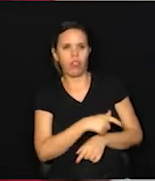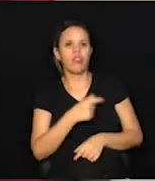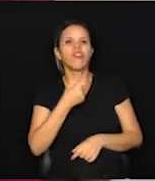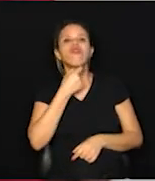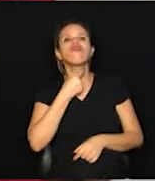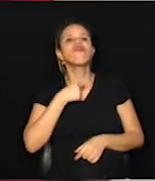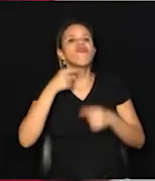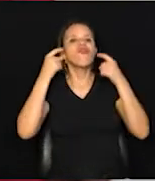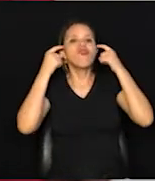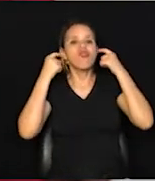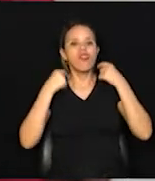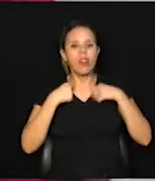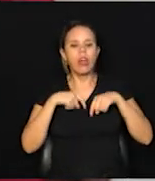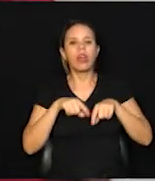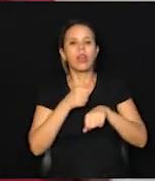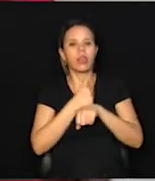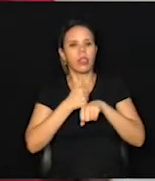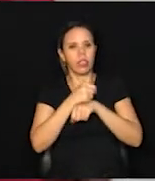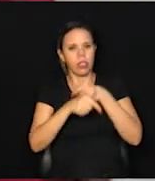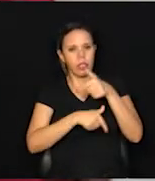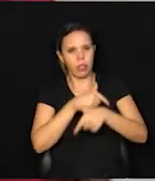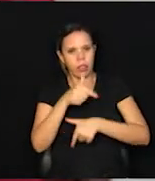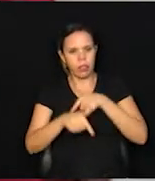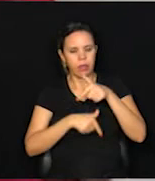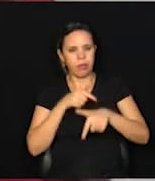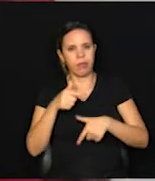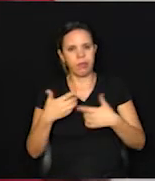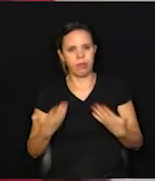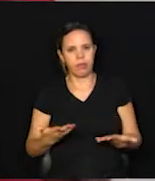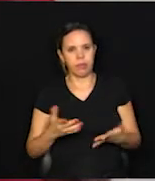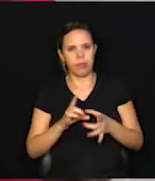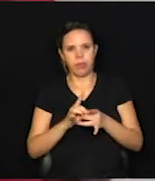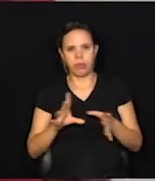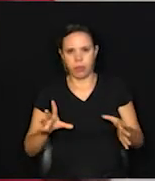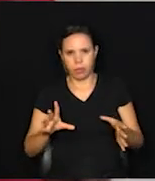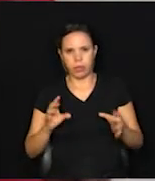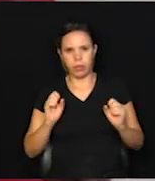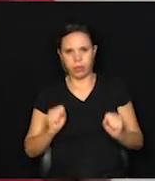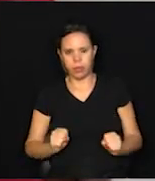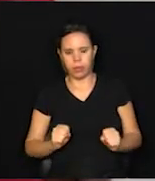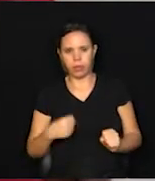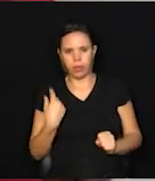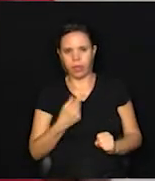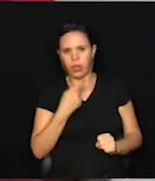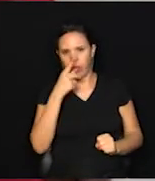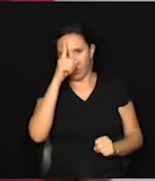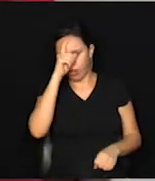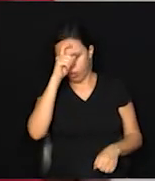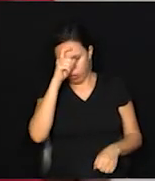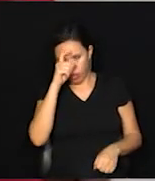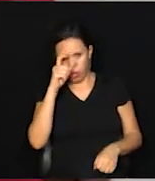essas especialidades trabalham com uma modalidade que permite o que a gente chama hospital